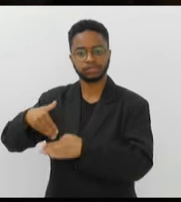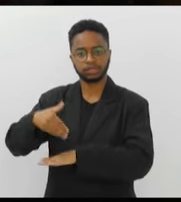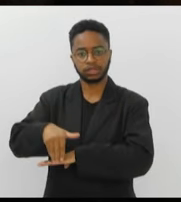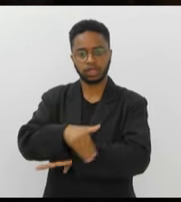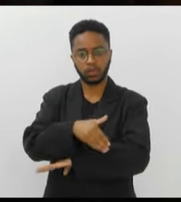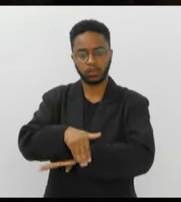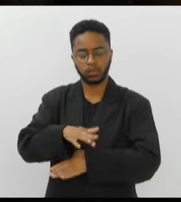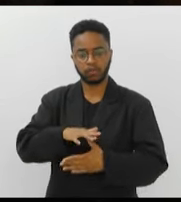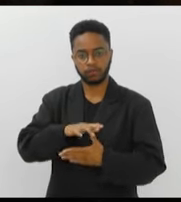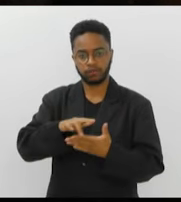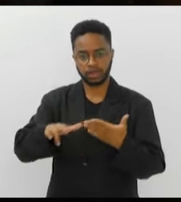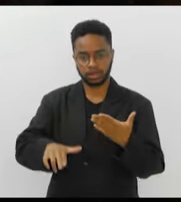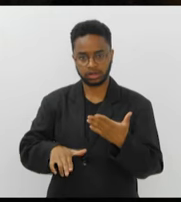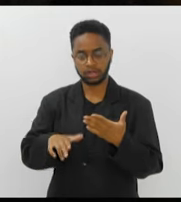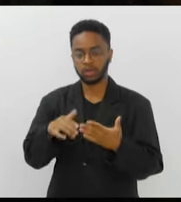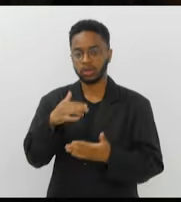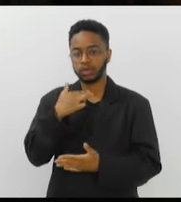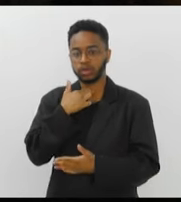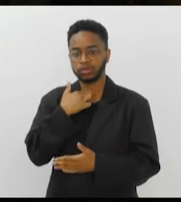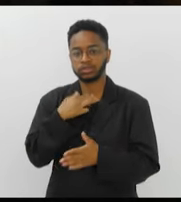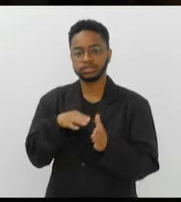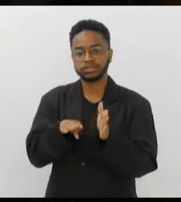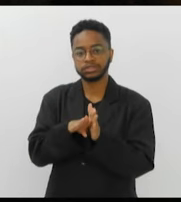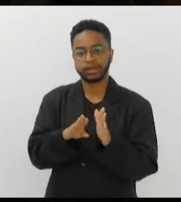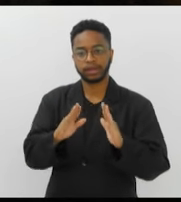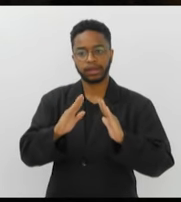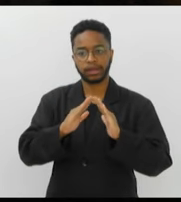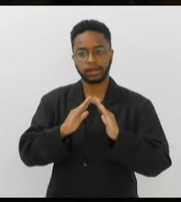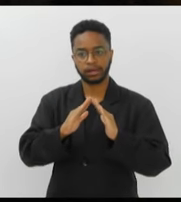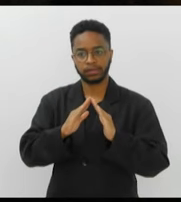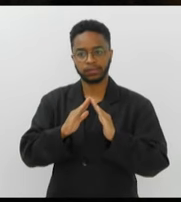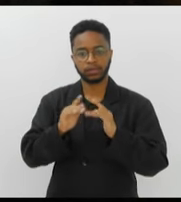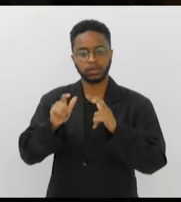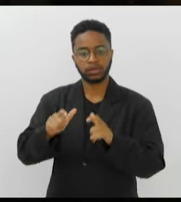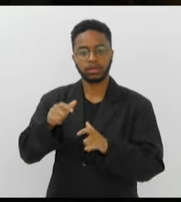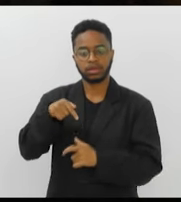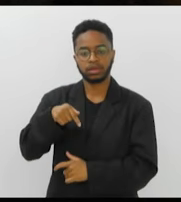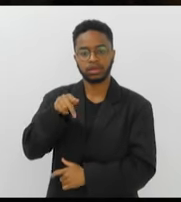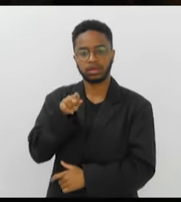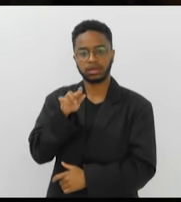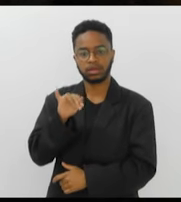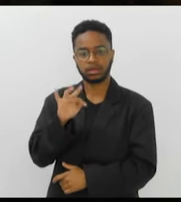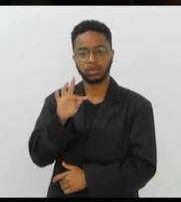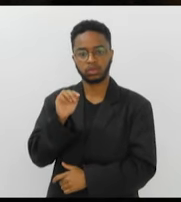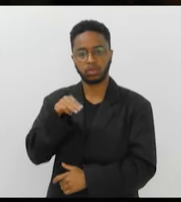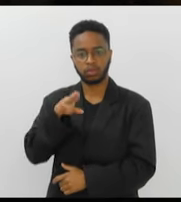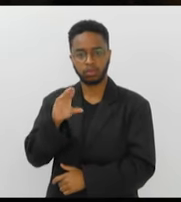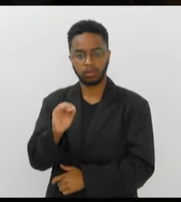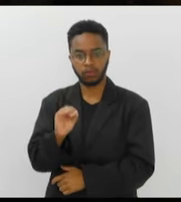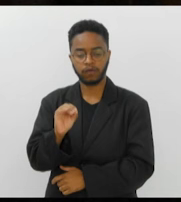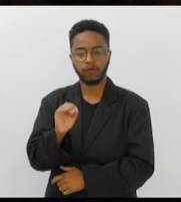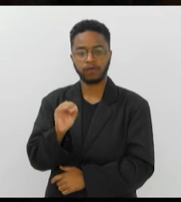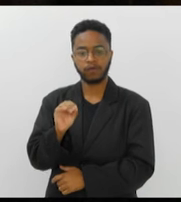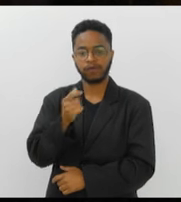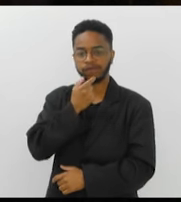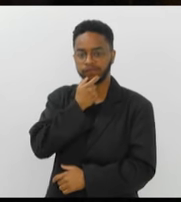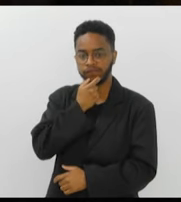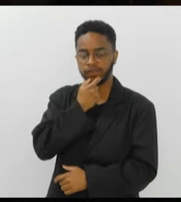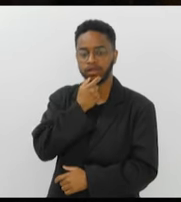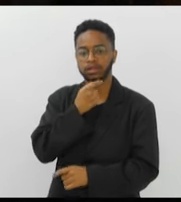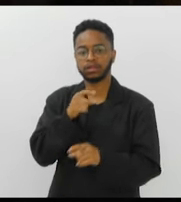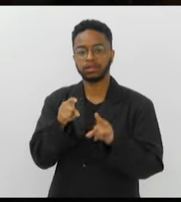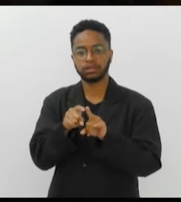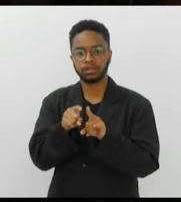pode chegar à sua casa no Quitungo, na Vila da Penha,